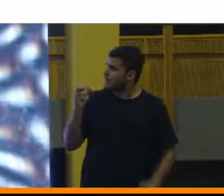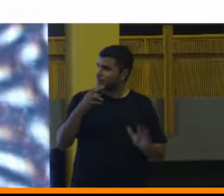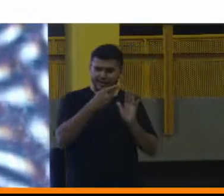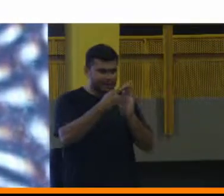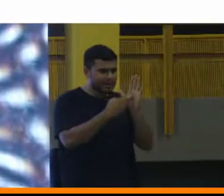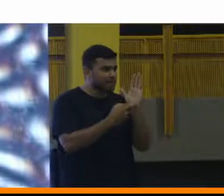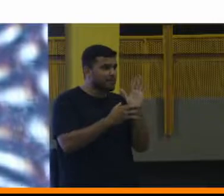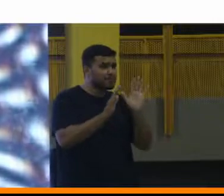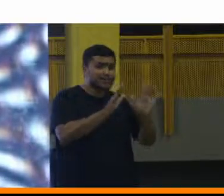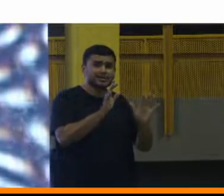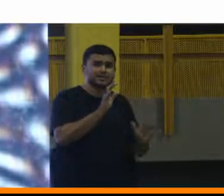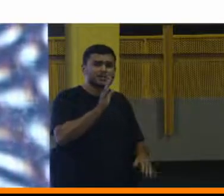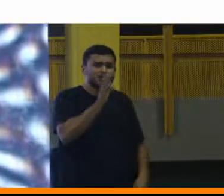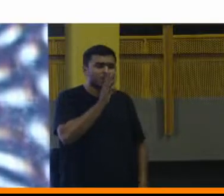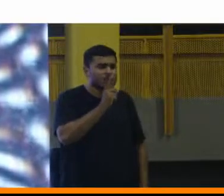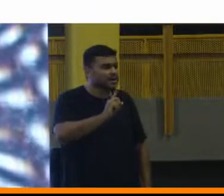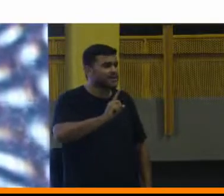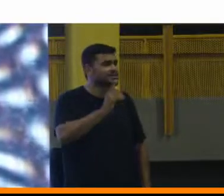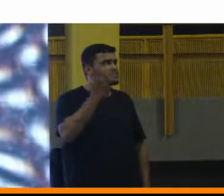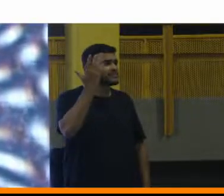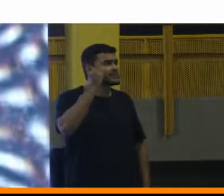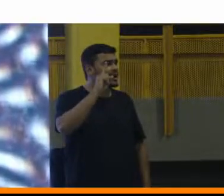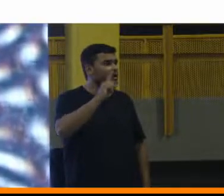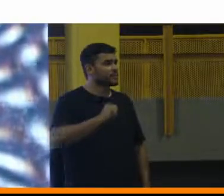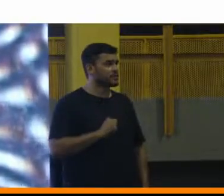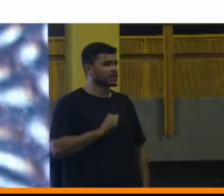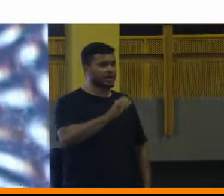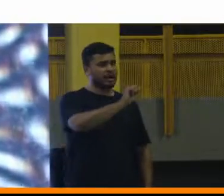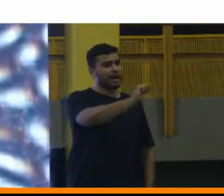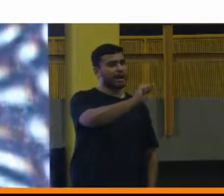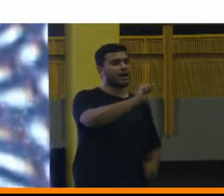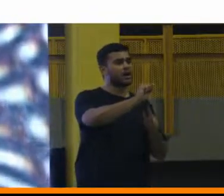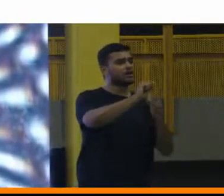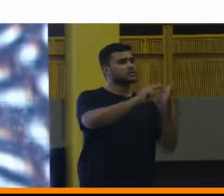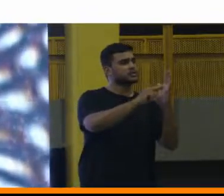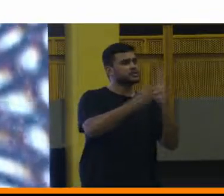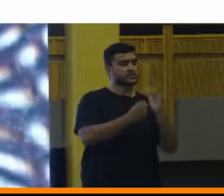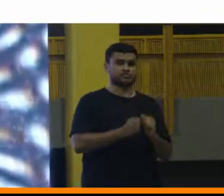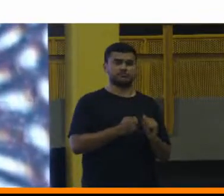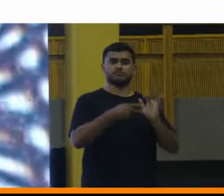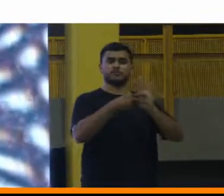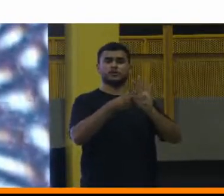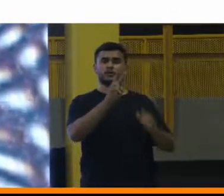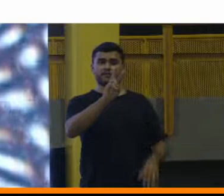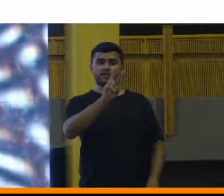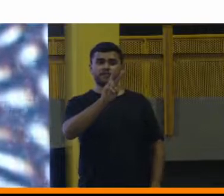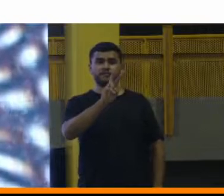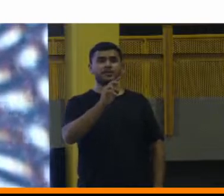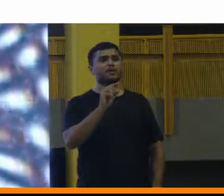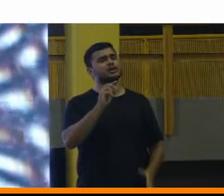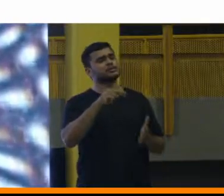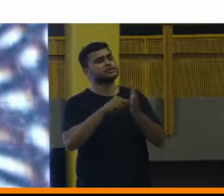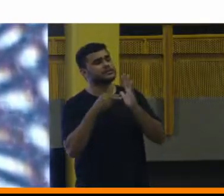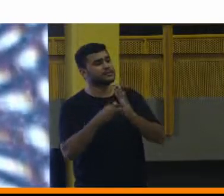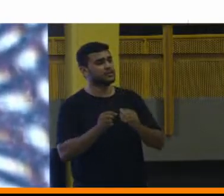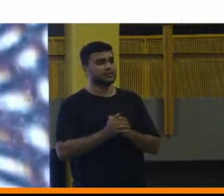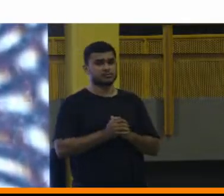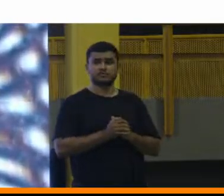fazendo. Já passaram por isso? Ô professor, é minha vida toda, né?